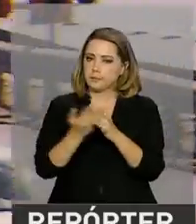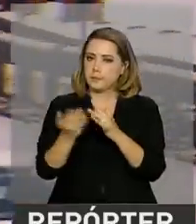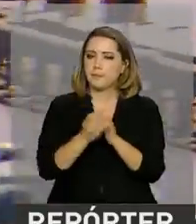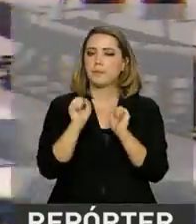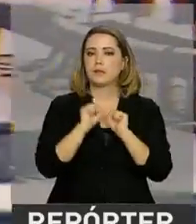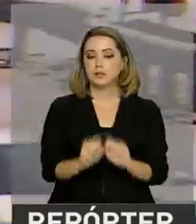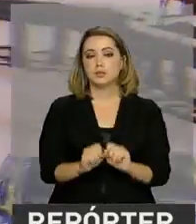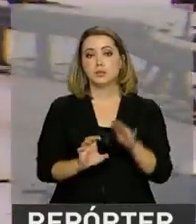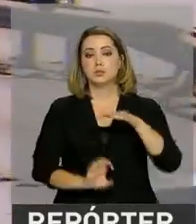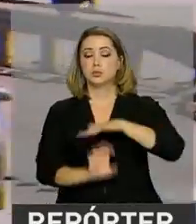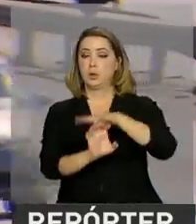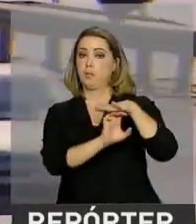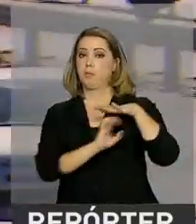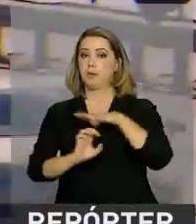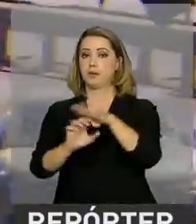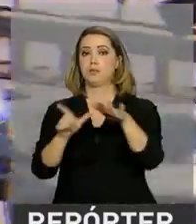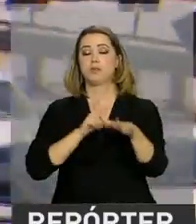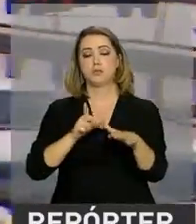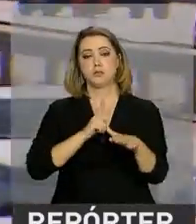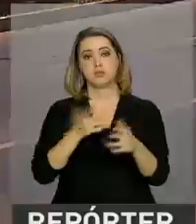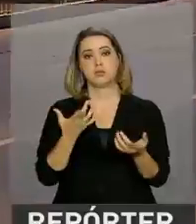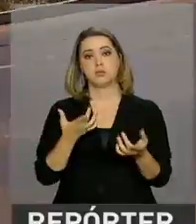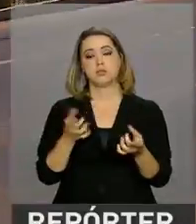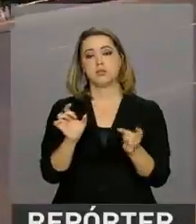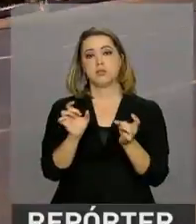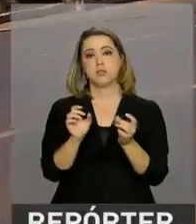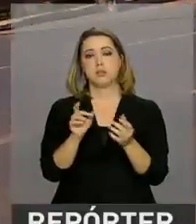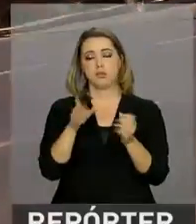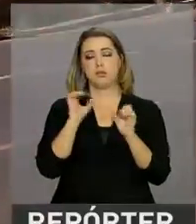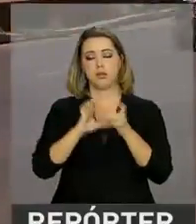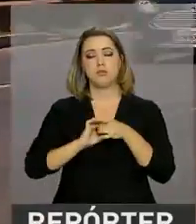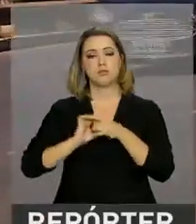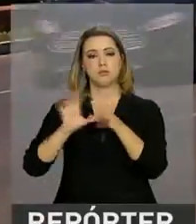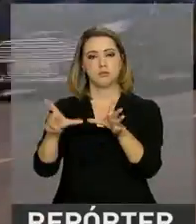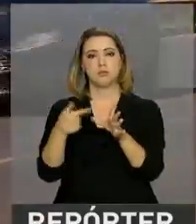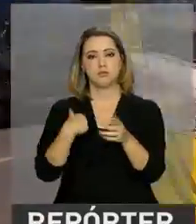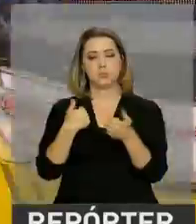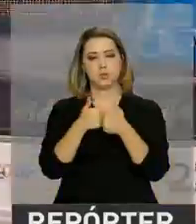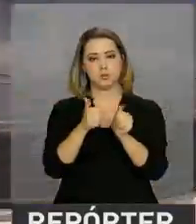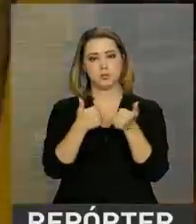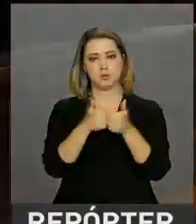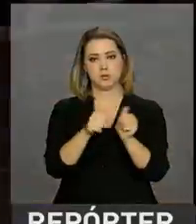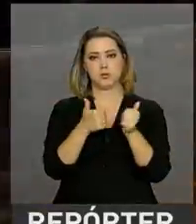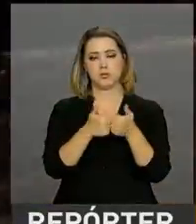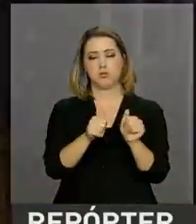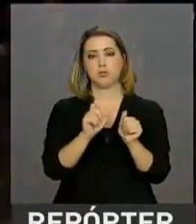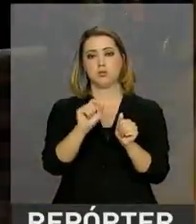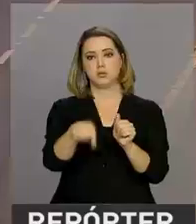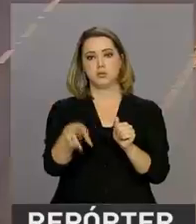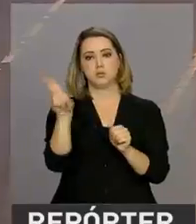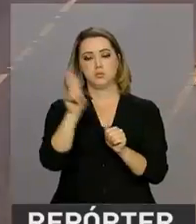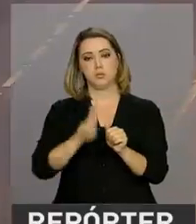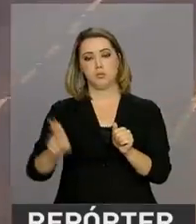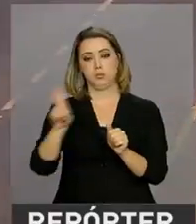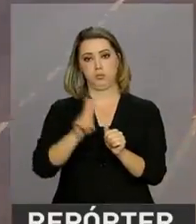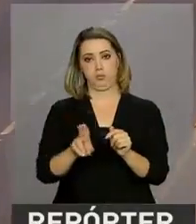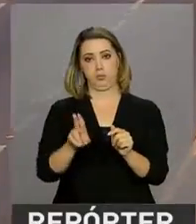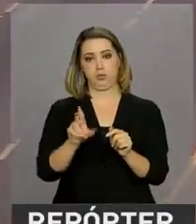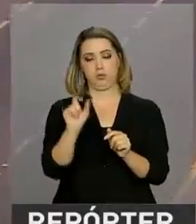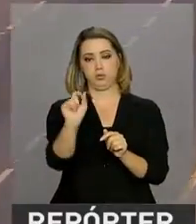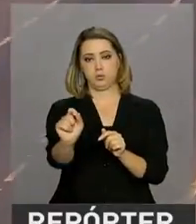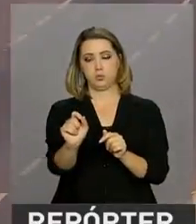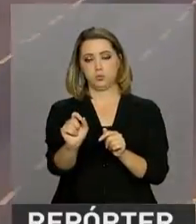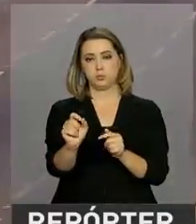da seleção empresas que tenham concessão ou permissão do transporte público coletivo urbano de acordo com o